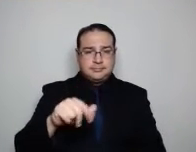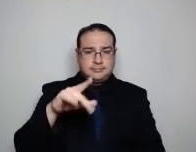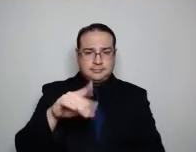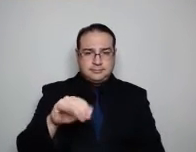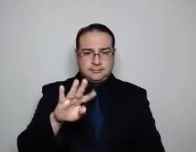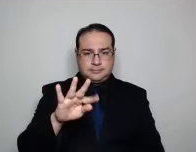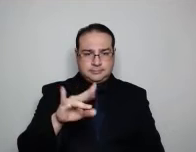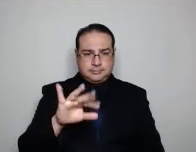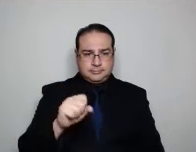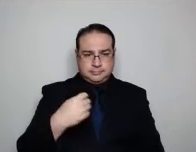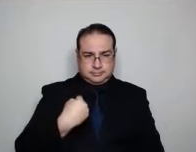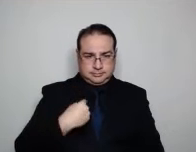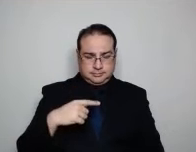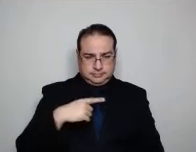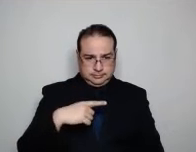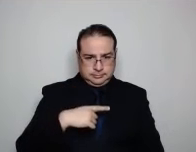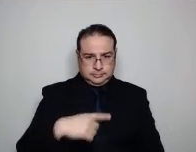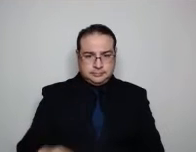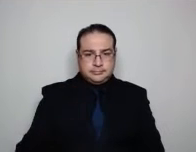presente?